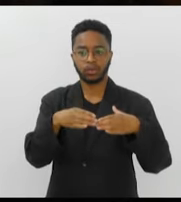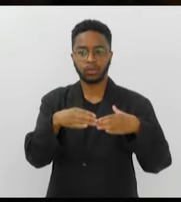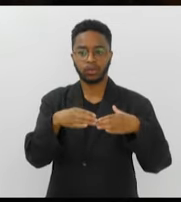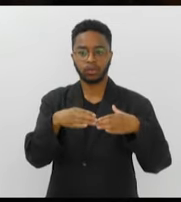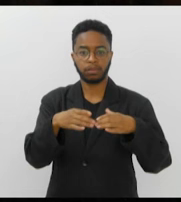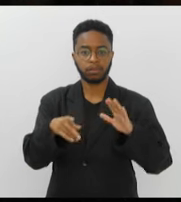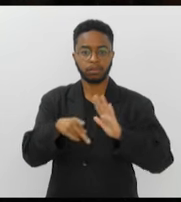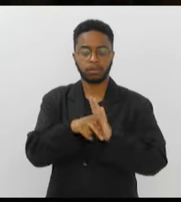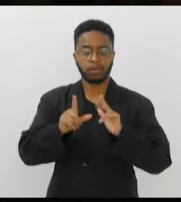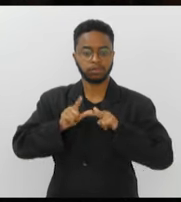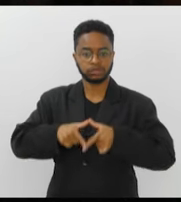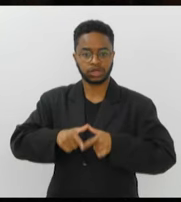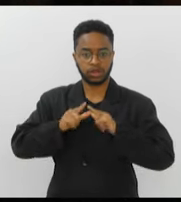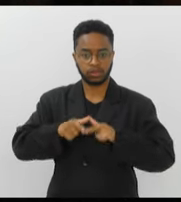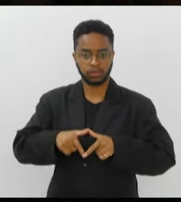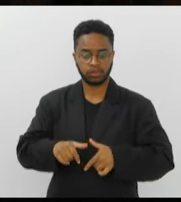Israel.